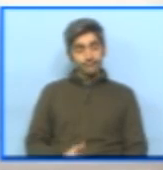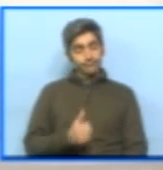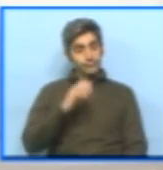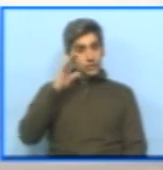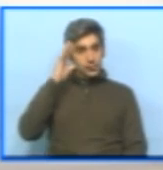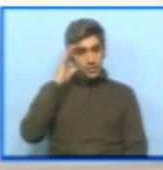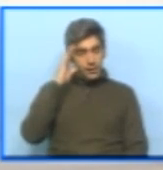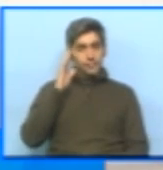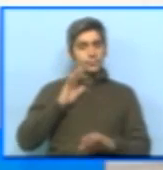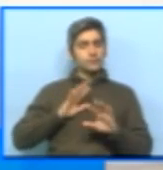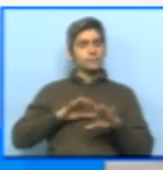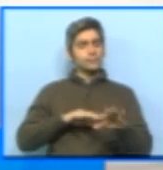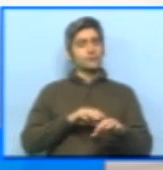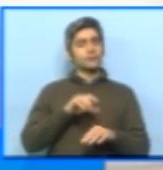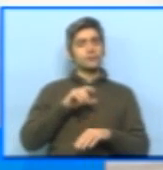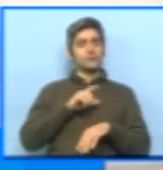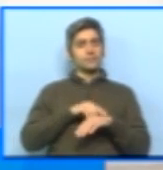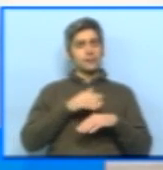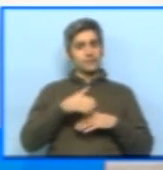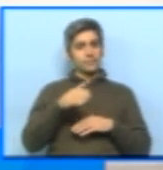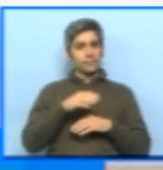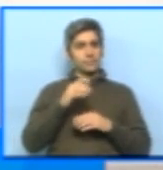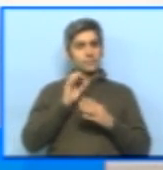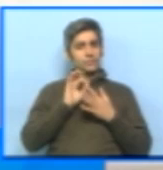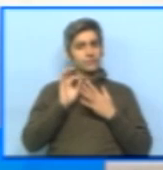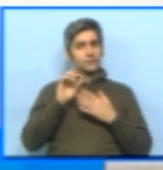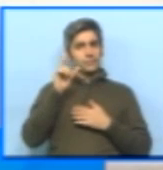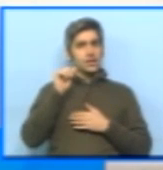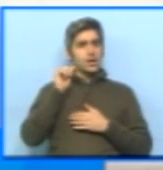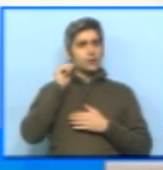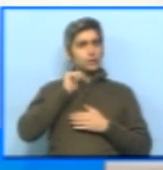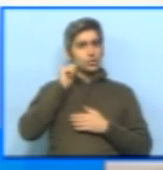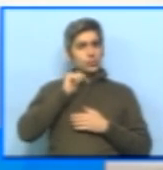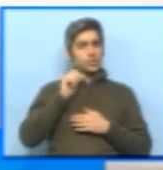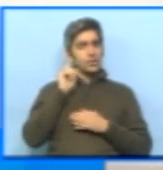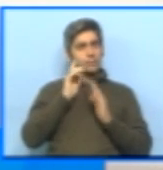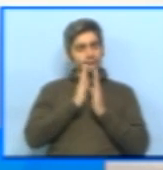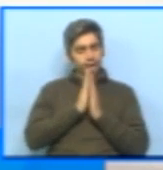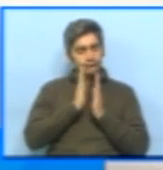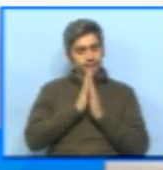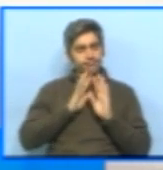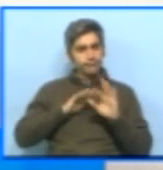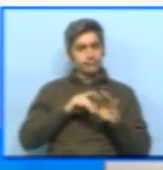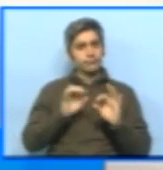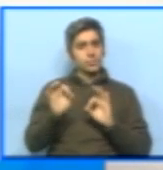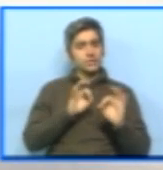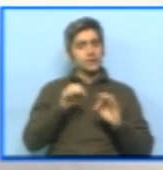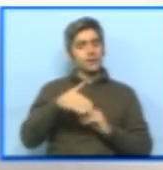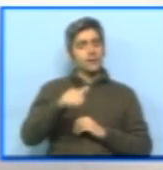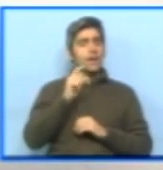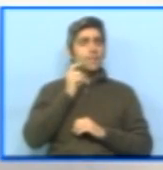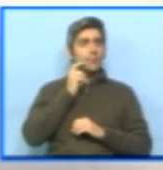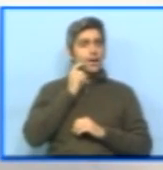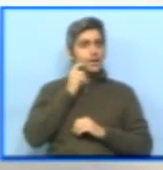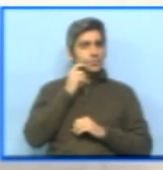Olá, muito boa tarde. As Romarias Quaresmais são uma particularidade dos Açores. Dias de oração e de peregrinação que marcam a preparação para a Páscoa,